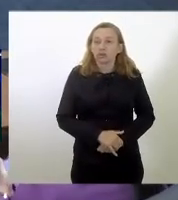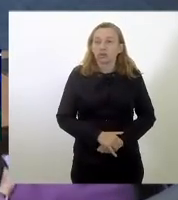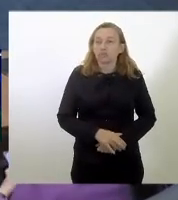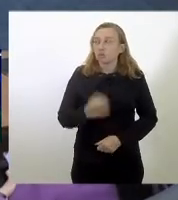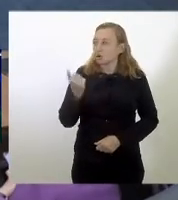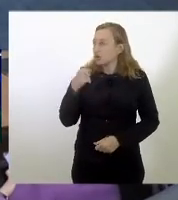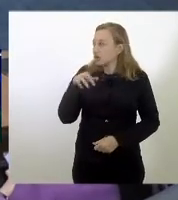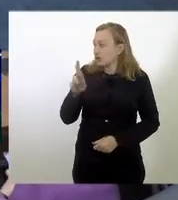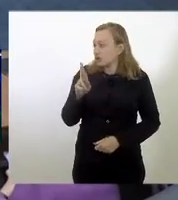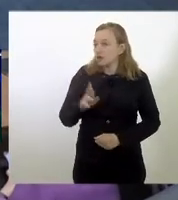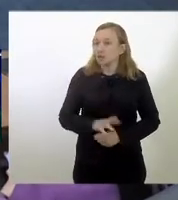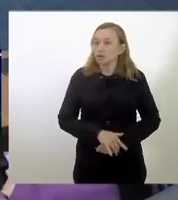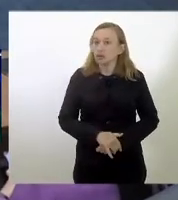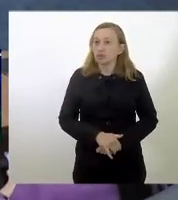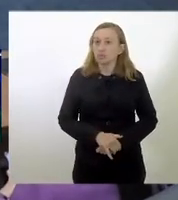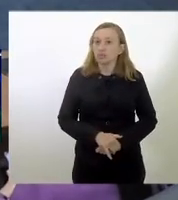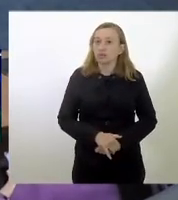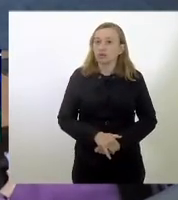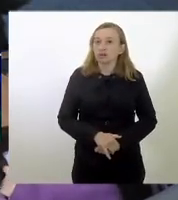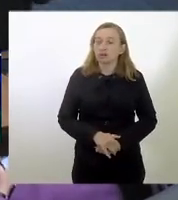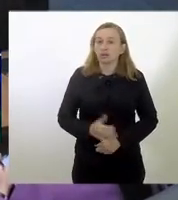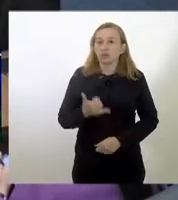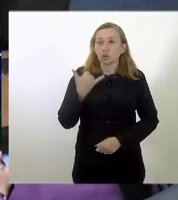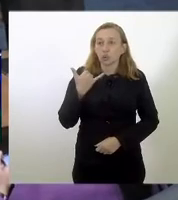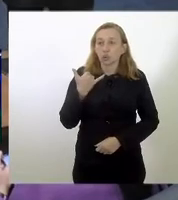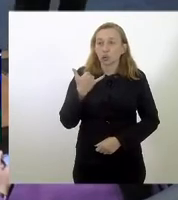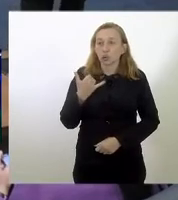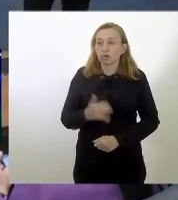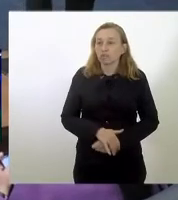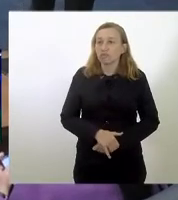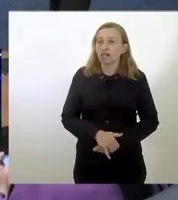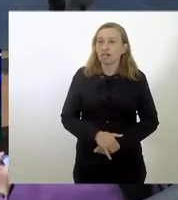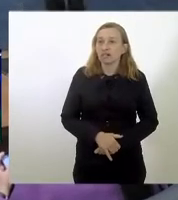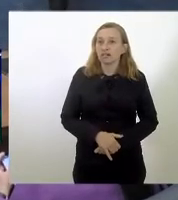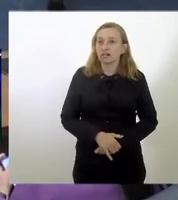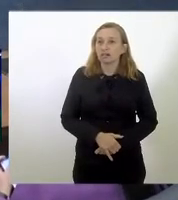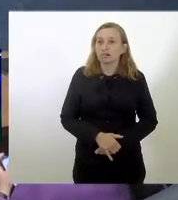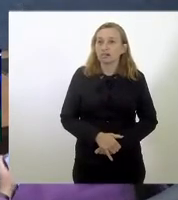Rosenberg, ele está no sistema aqui.